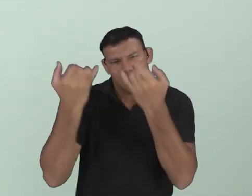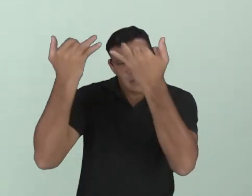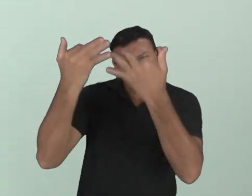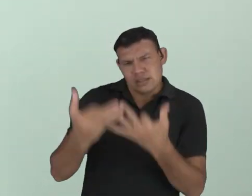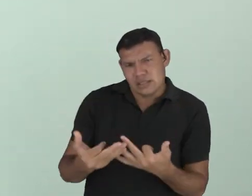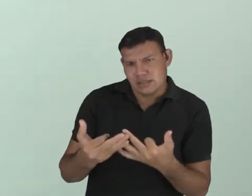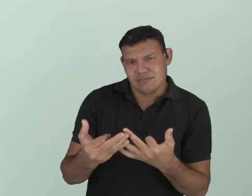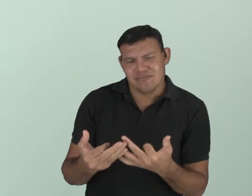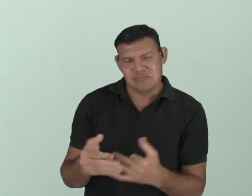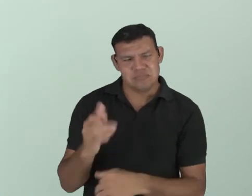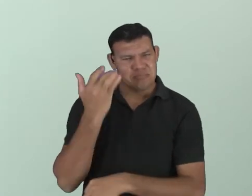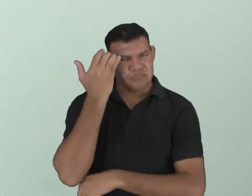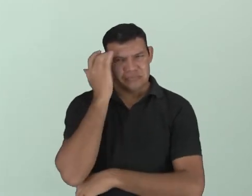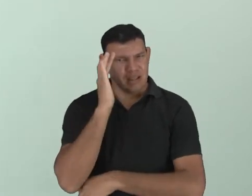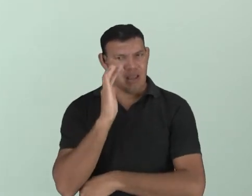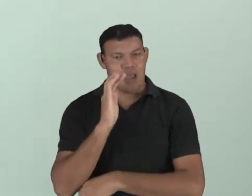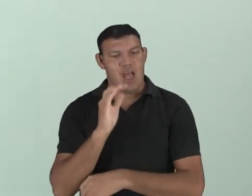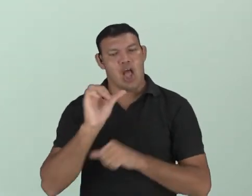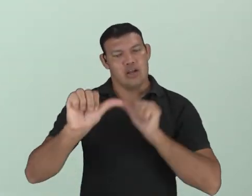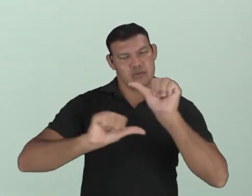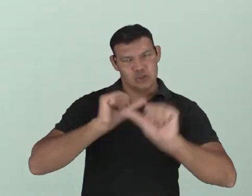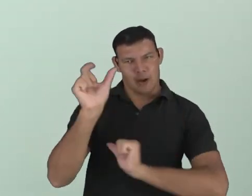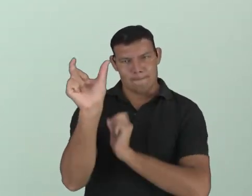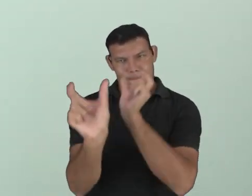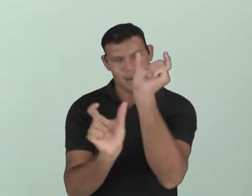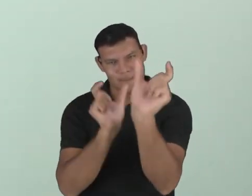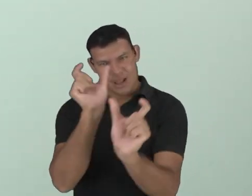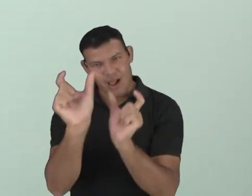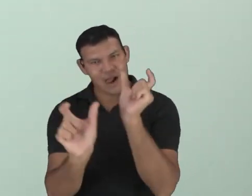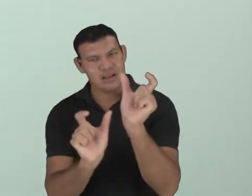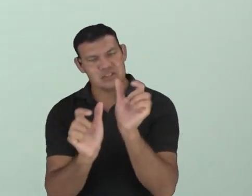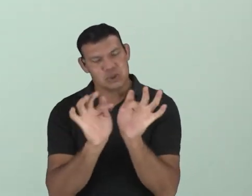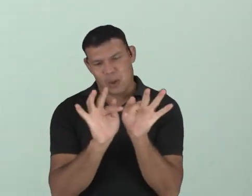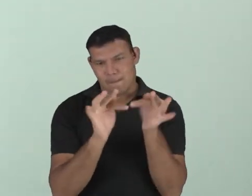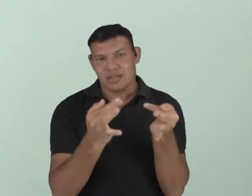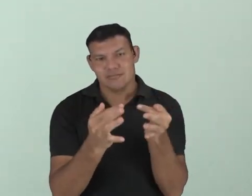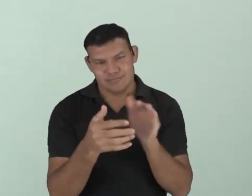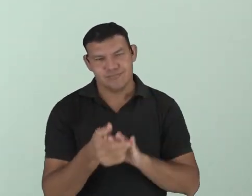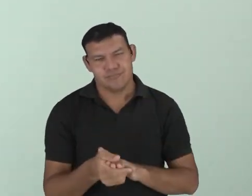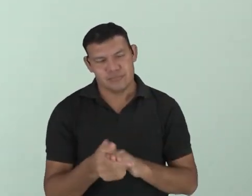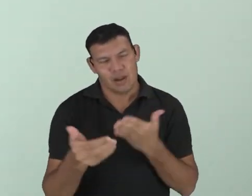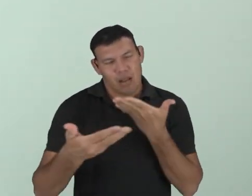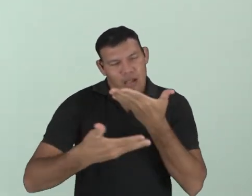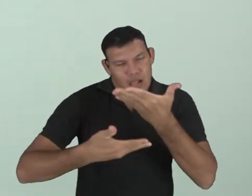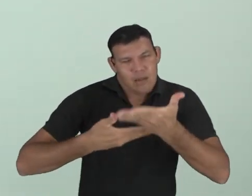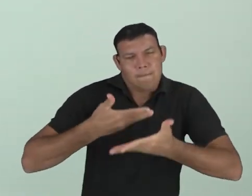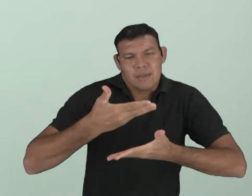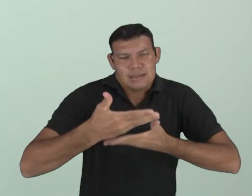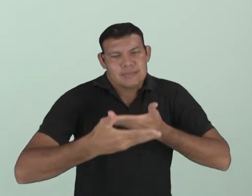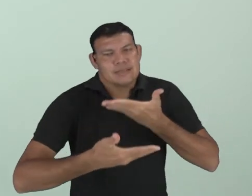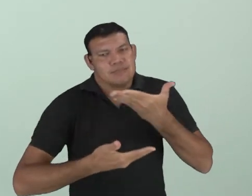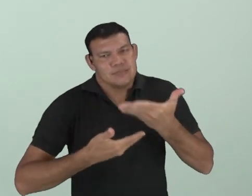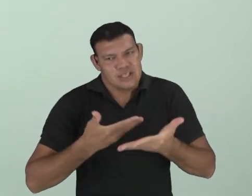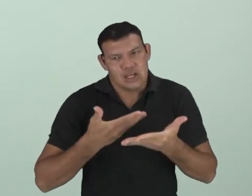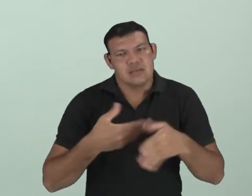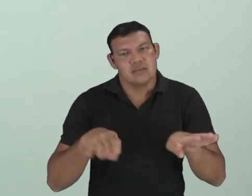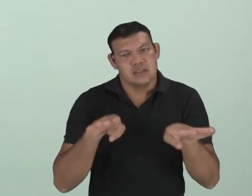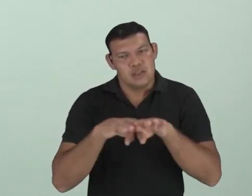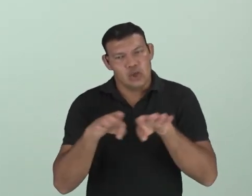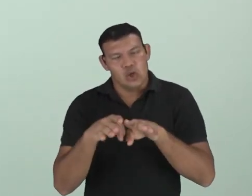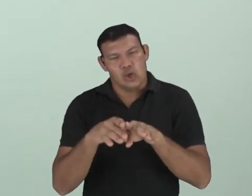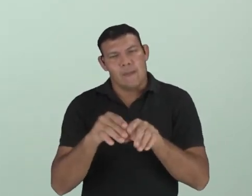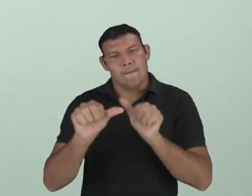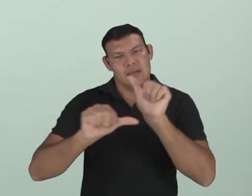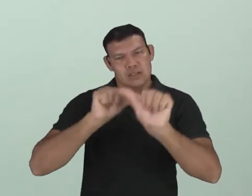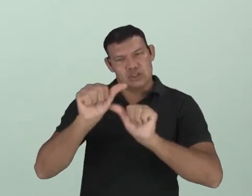sabe, você tenta mudar os termos e utilizar palavras mais simples. Essa troca de palavras requer uma